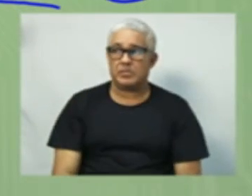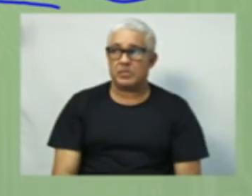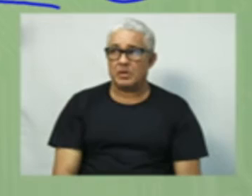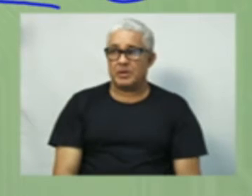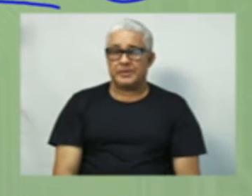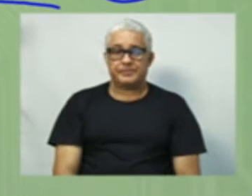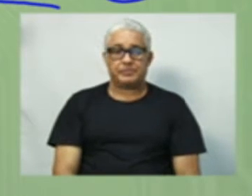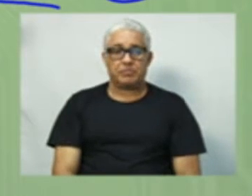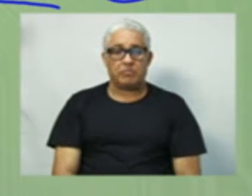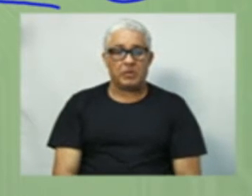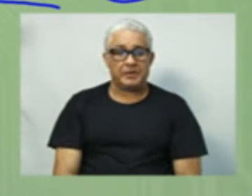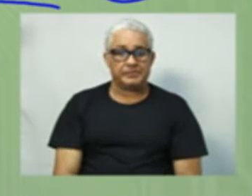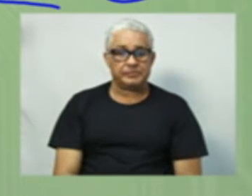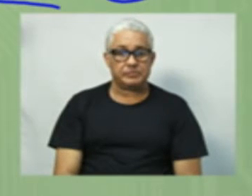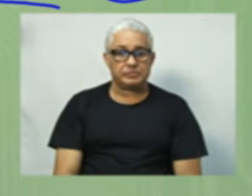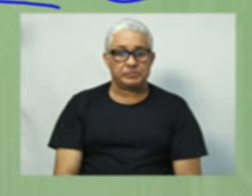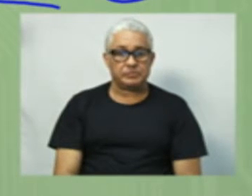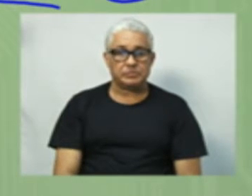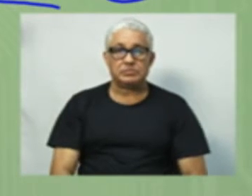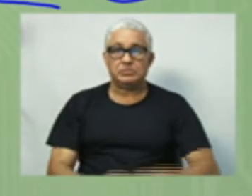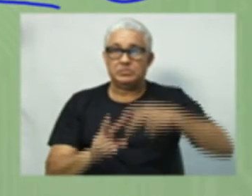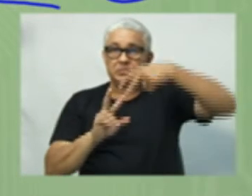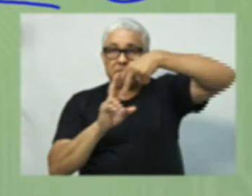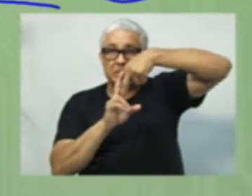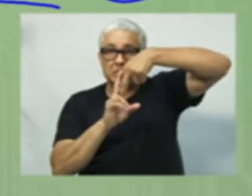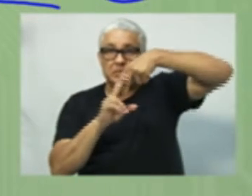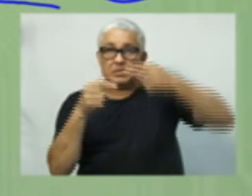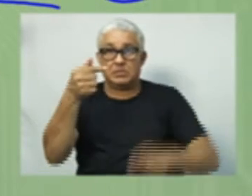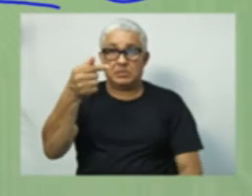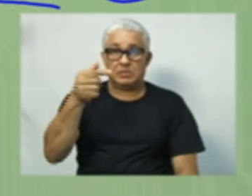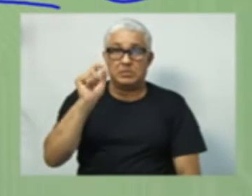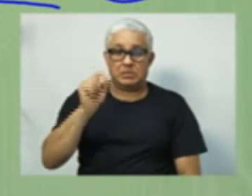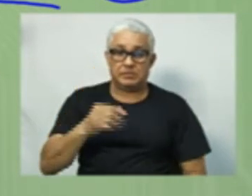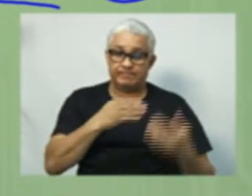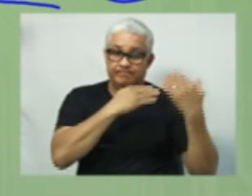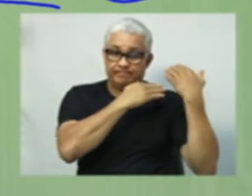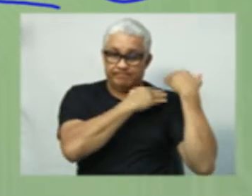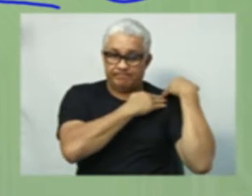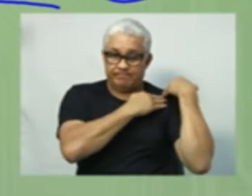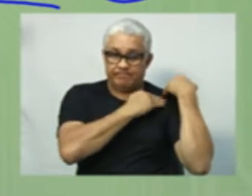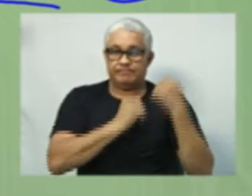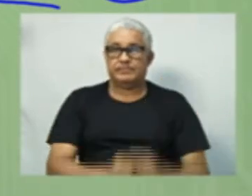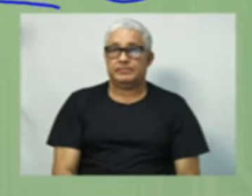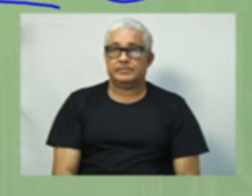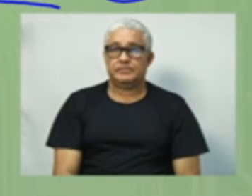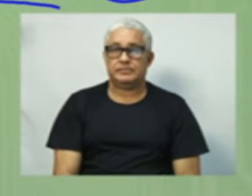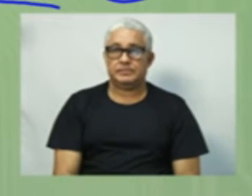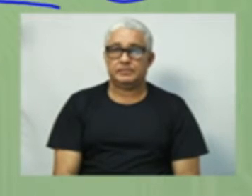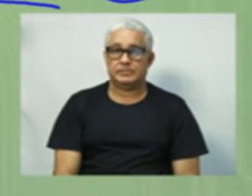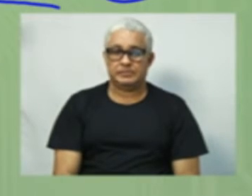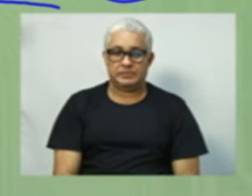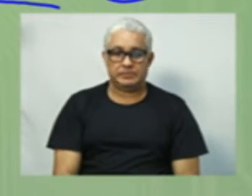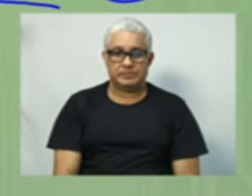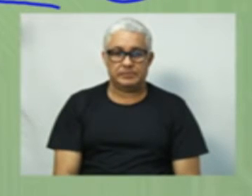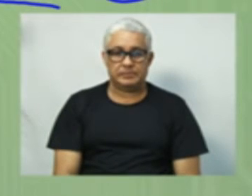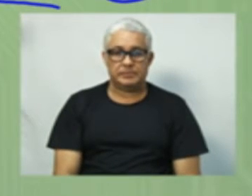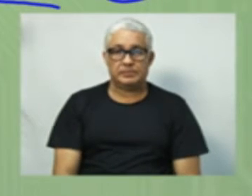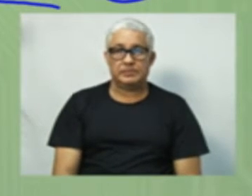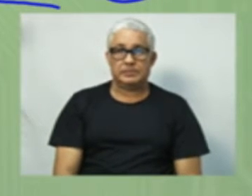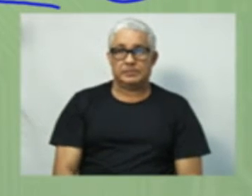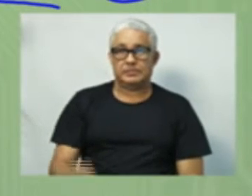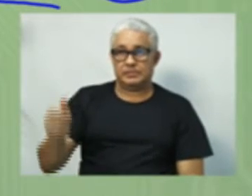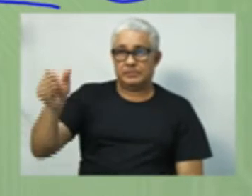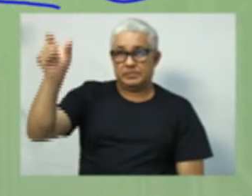aqui. O que fala aqui? O responsável. Portanto, aqui nessa questão 1, a primeira pessoa que falamos